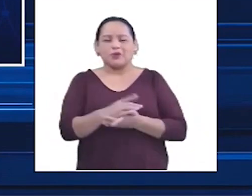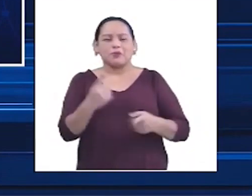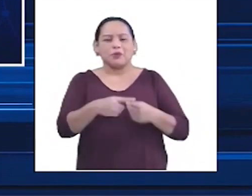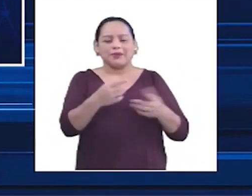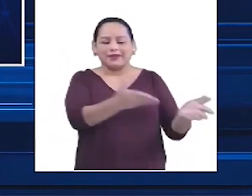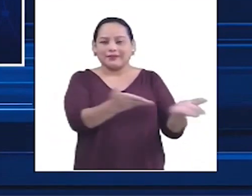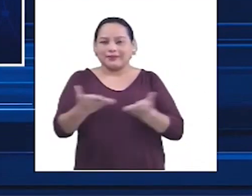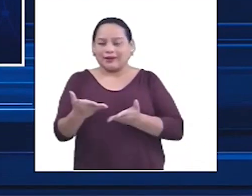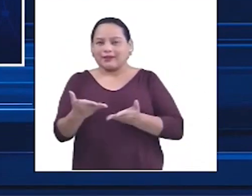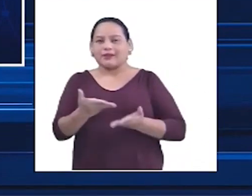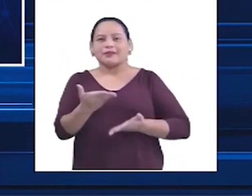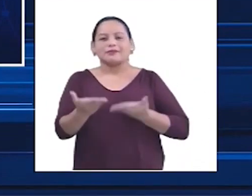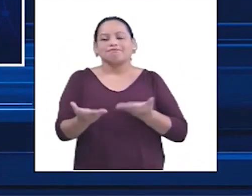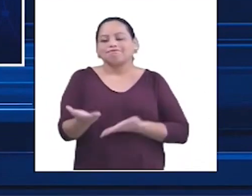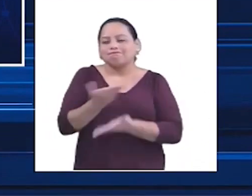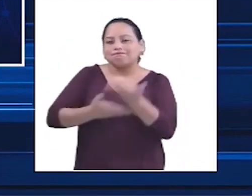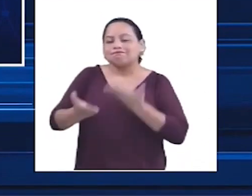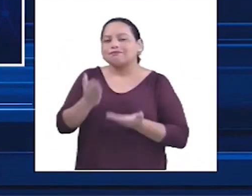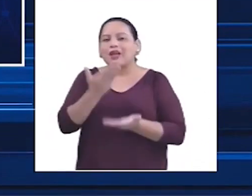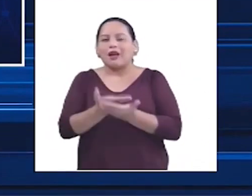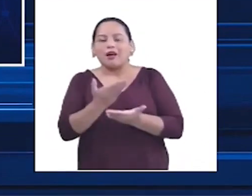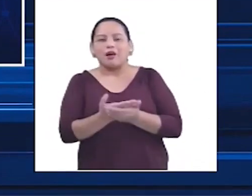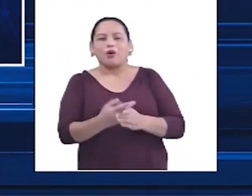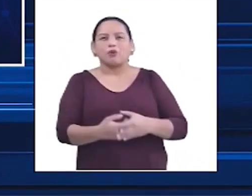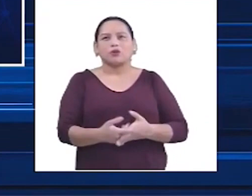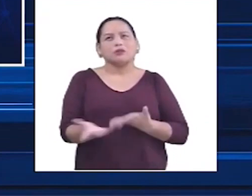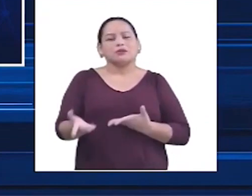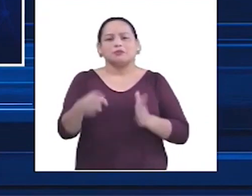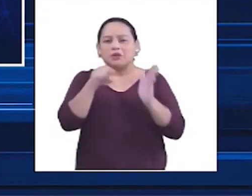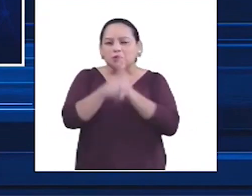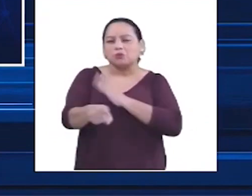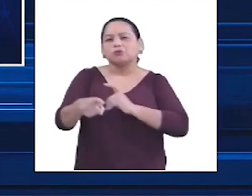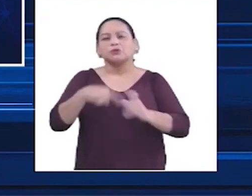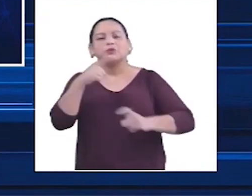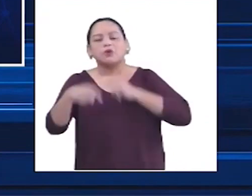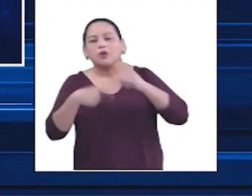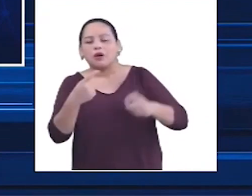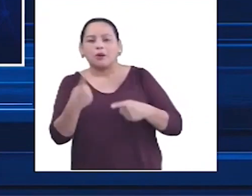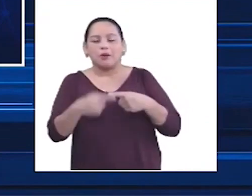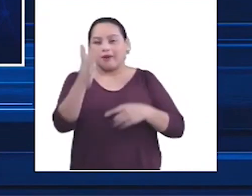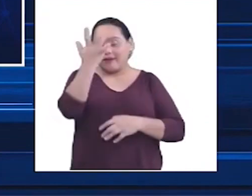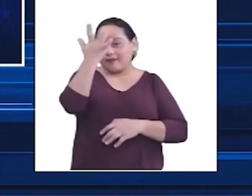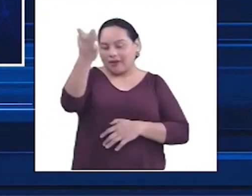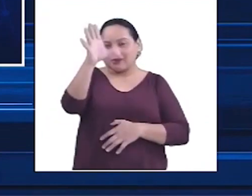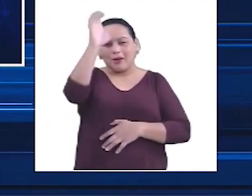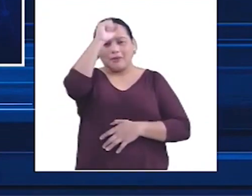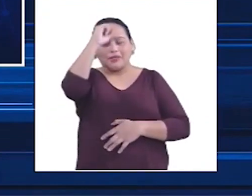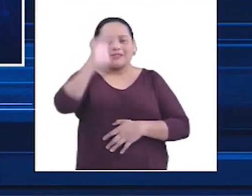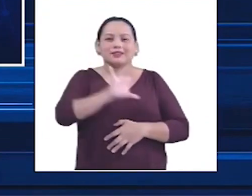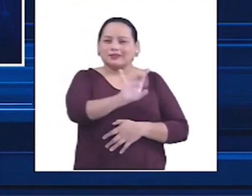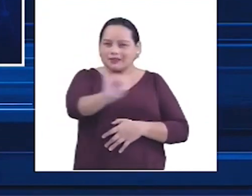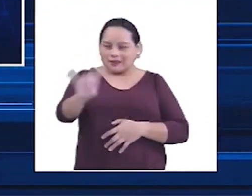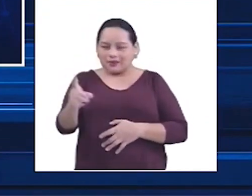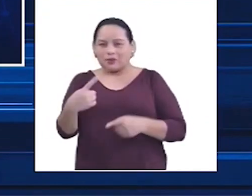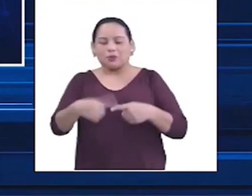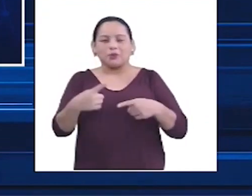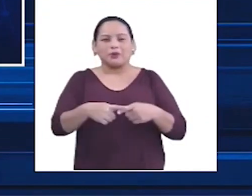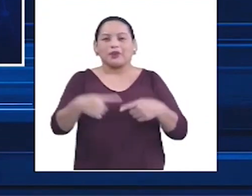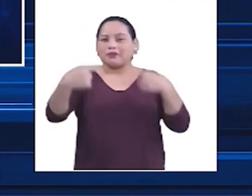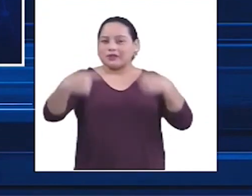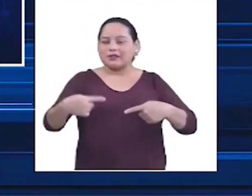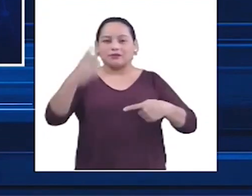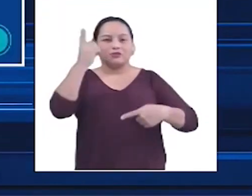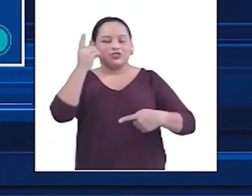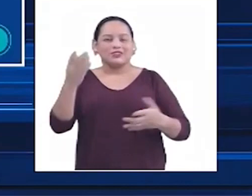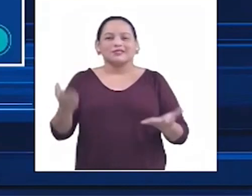trazer, né, para a nossa aula aí, né, um questionamento que vai facilitar aí, né, a aprendizagem da nossa aula, que é o nosso desafio do